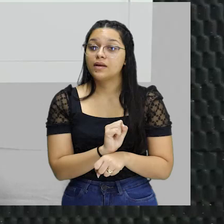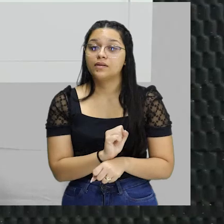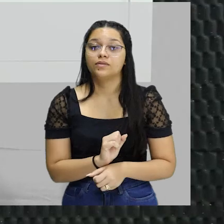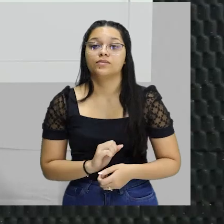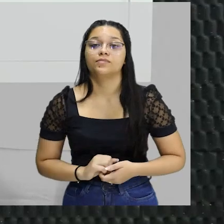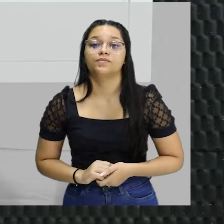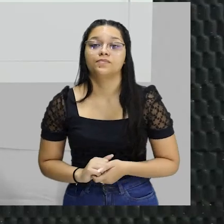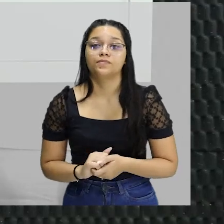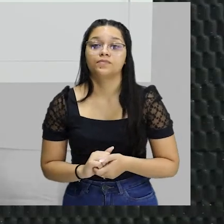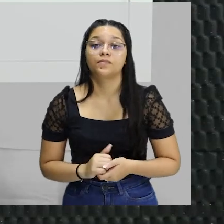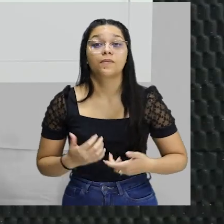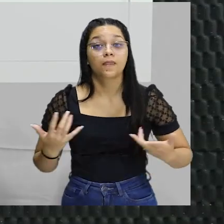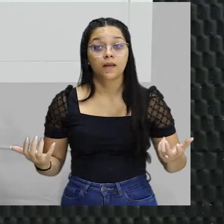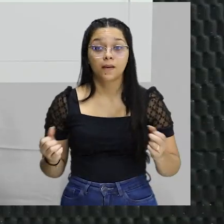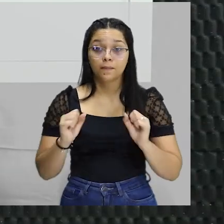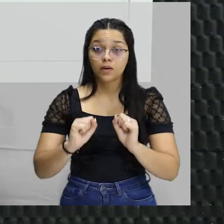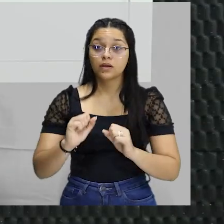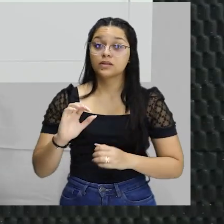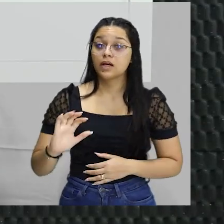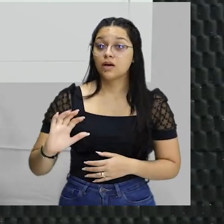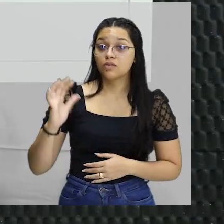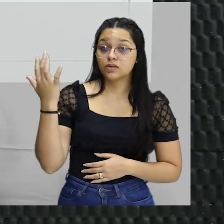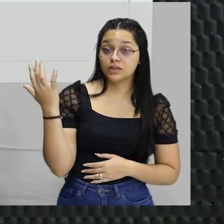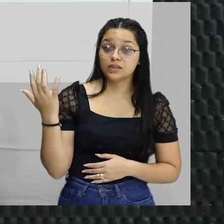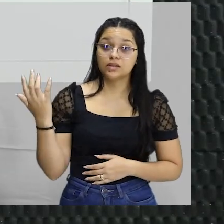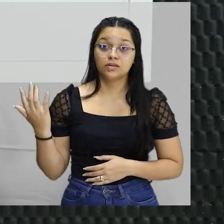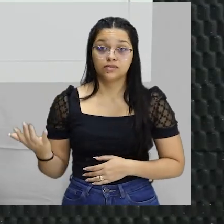Ok? Para que isso aconteça,